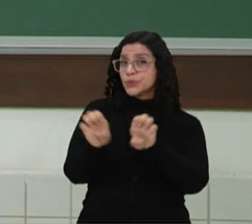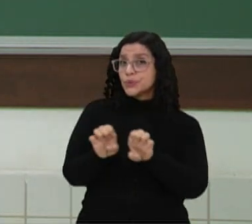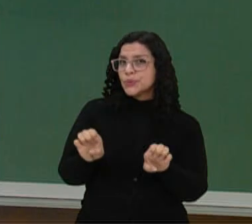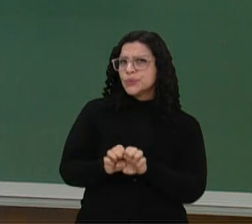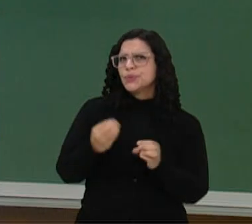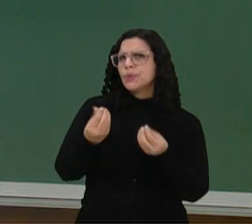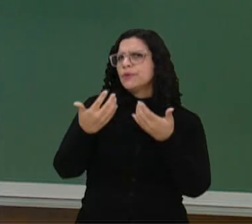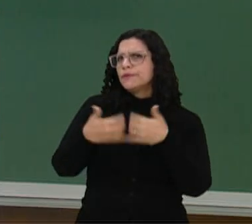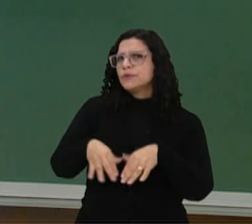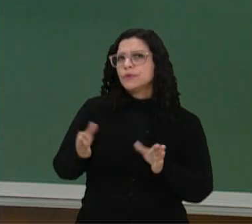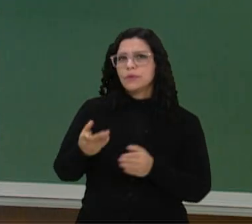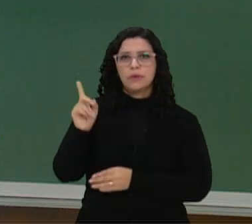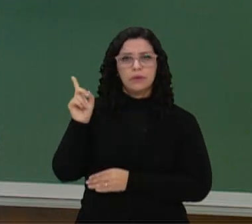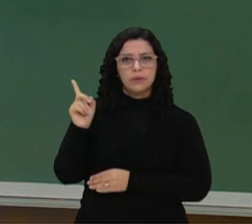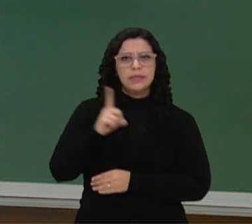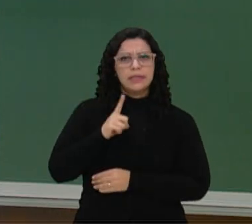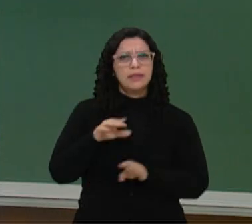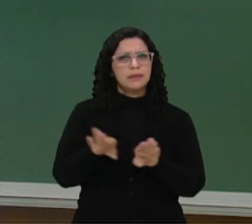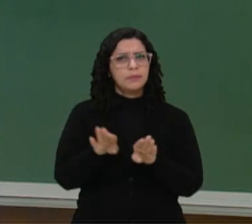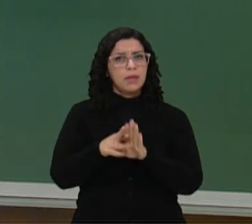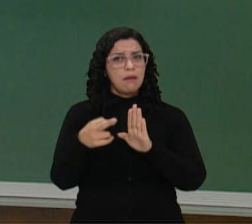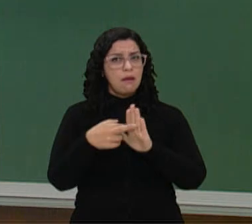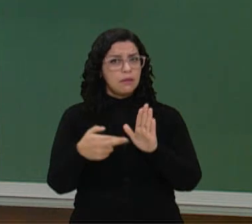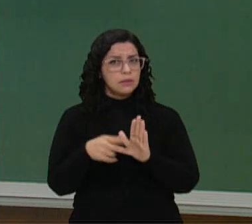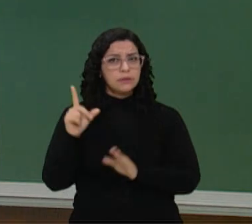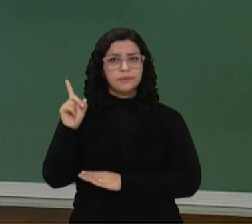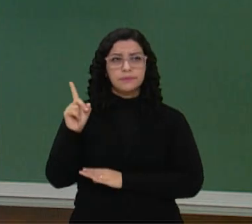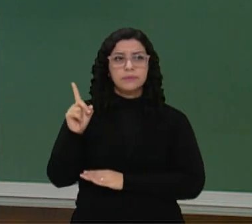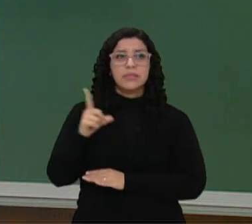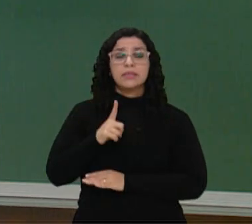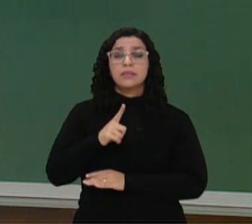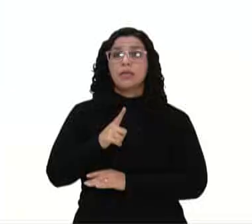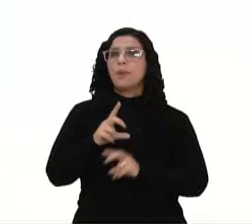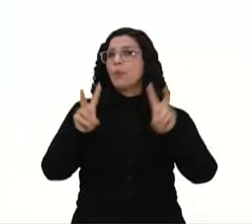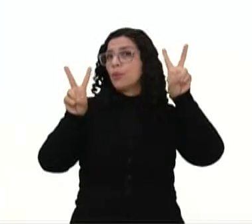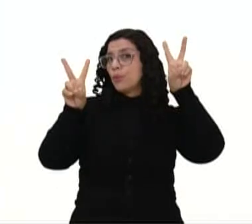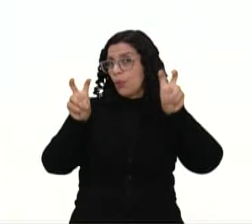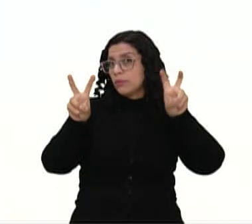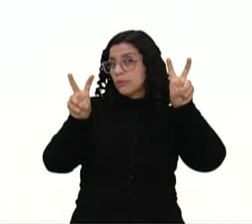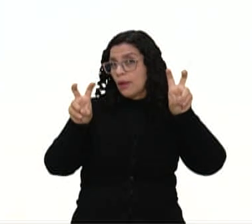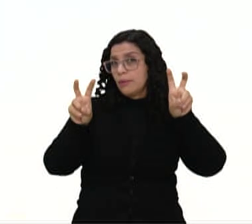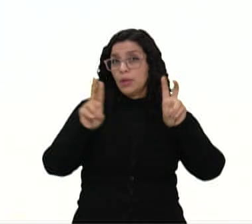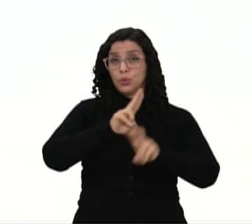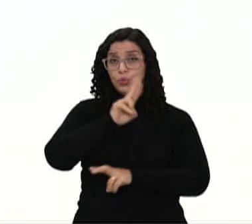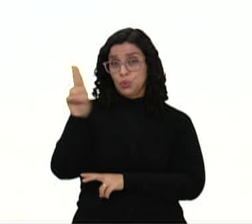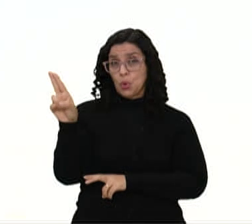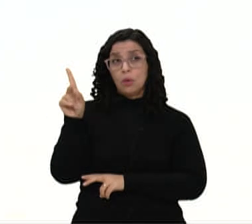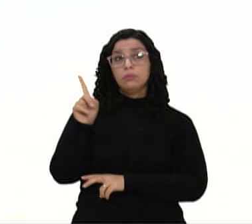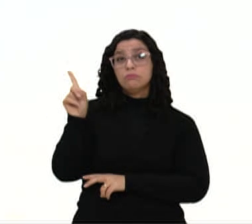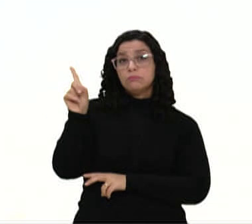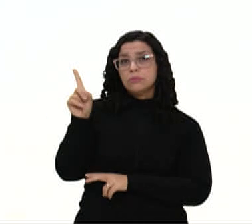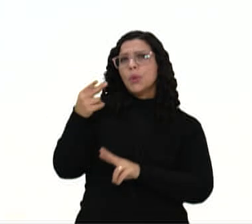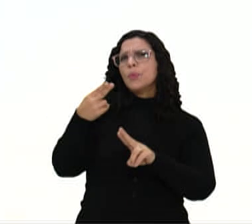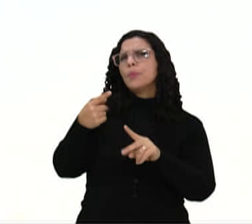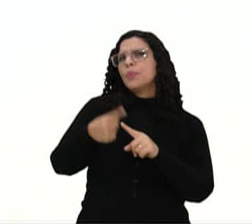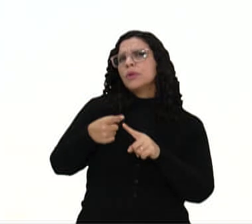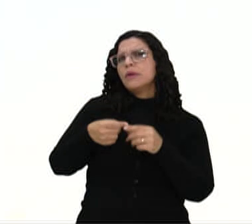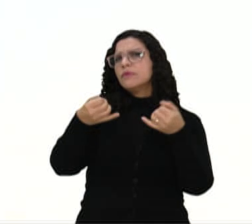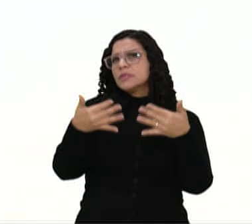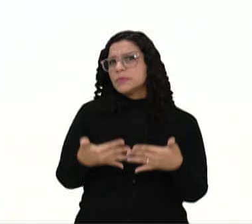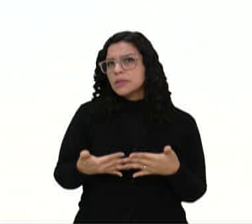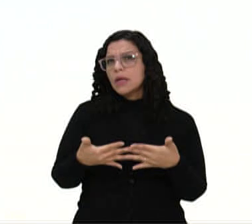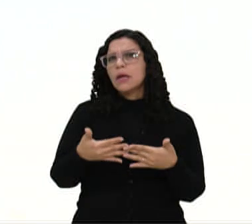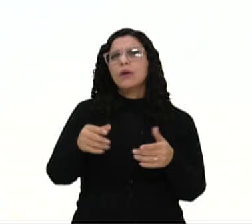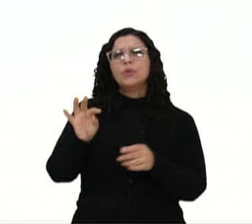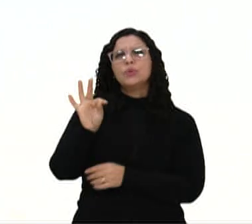como ela é organizada, os elementos que a compõem. Nós temos ali título, qual que é a utilidade, a definição do